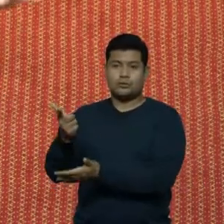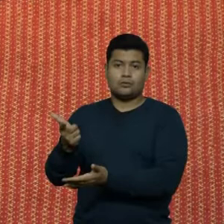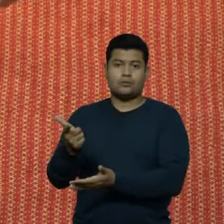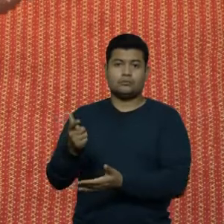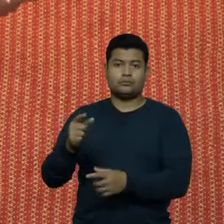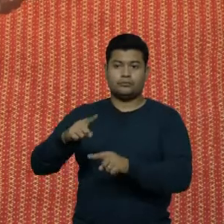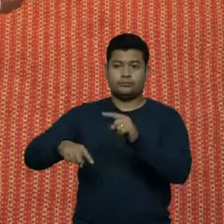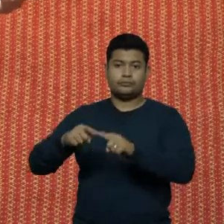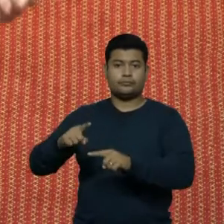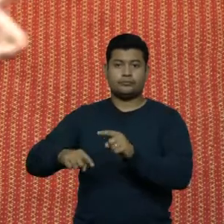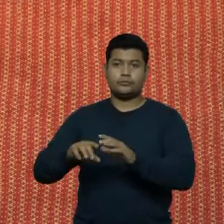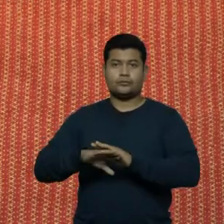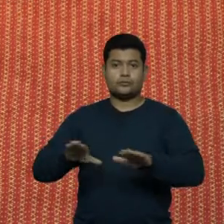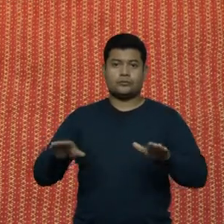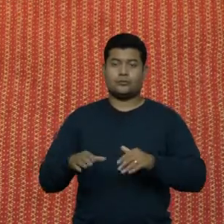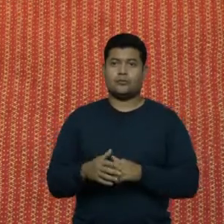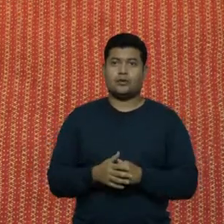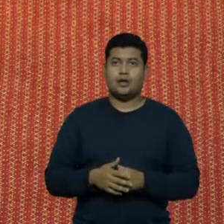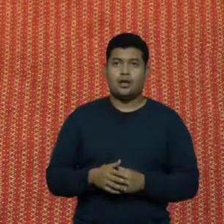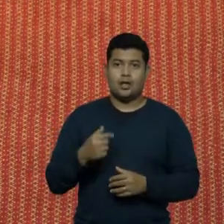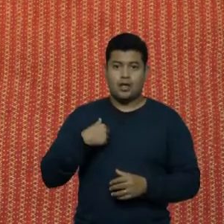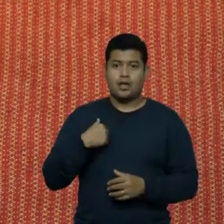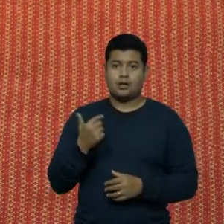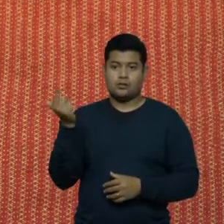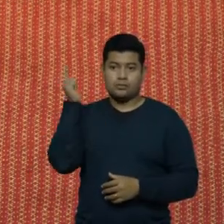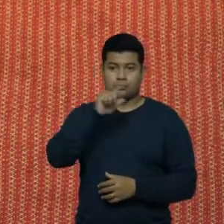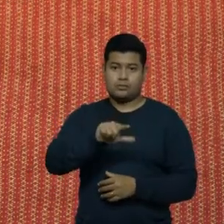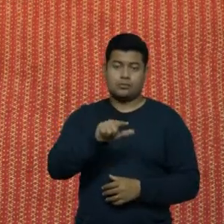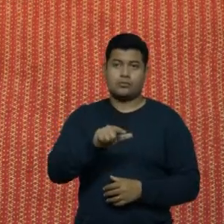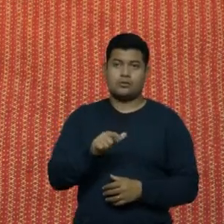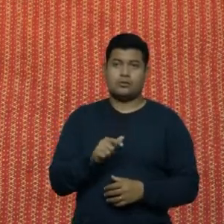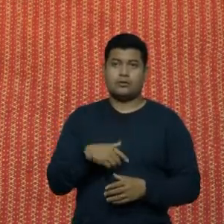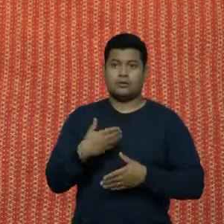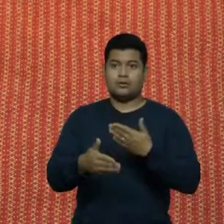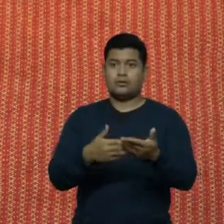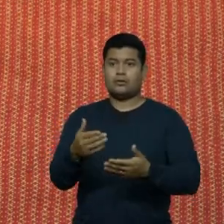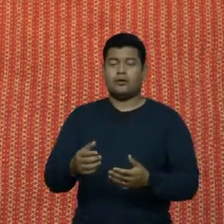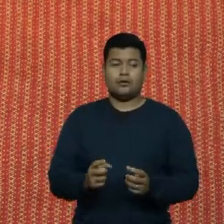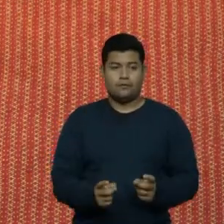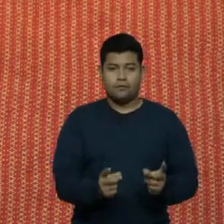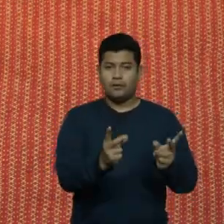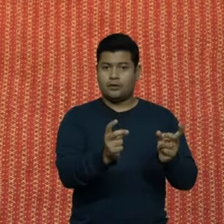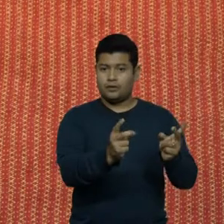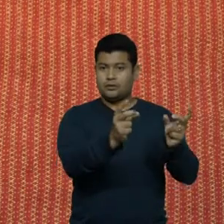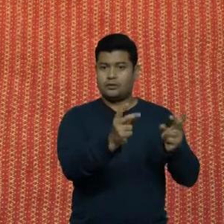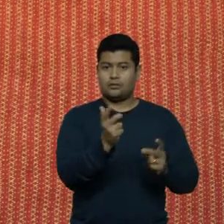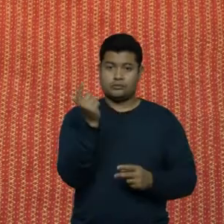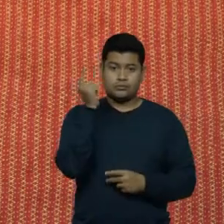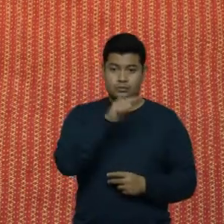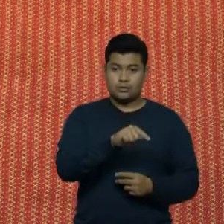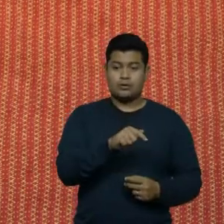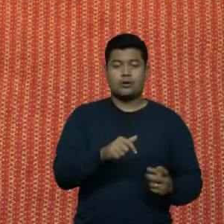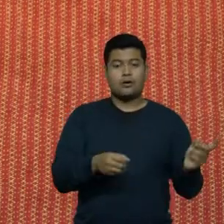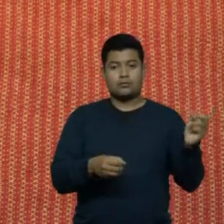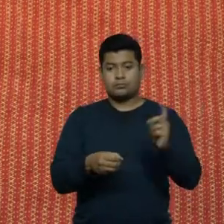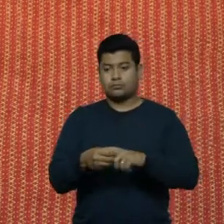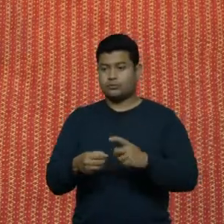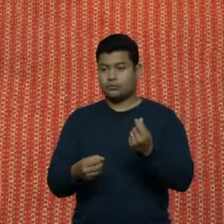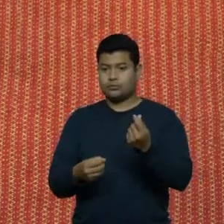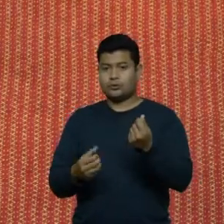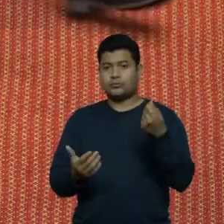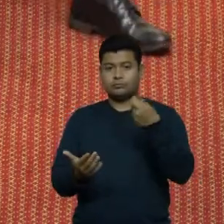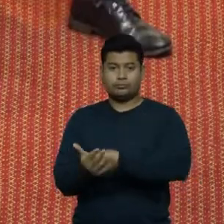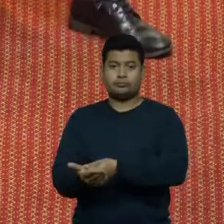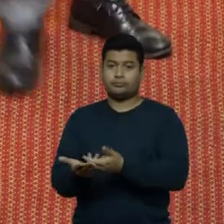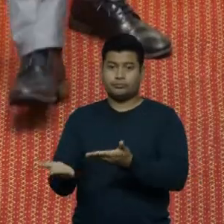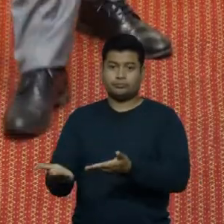isso é só isso ele se acredita E aí ele pode compensar quando ele vendeu eles creditam quando compra o insumo e pode